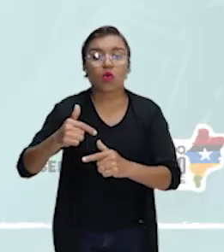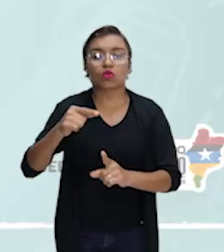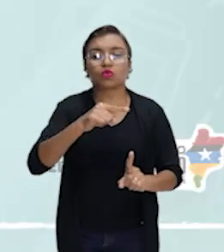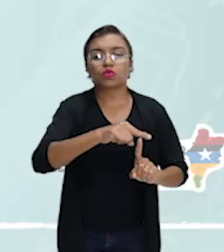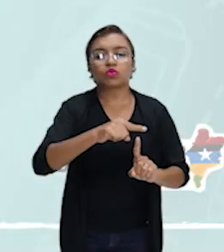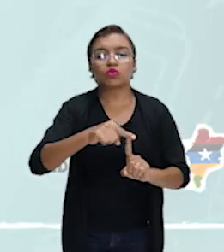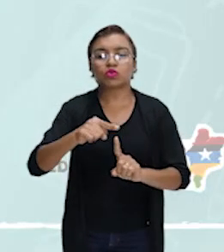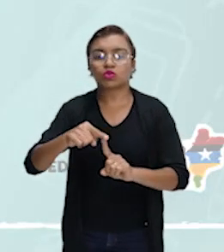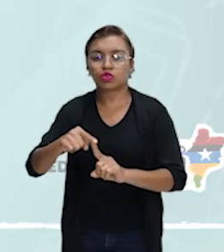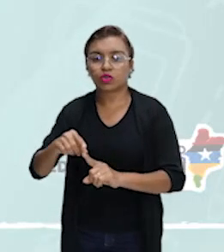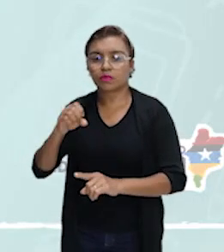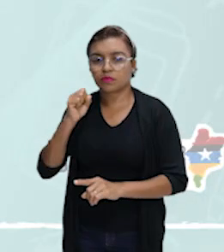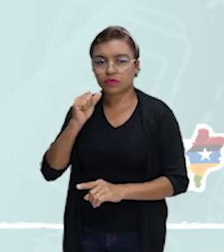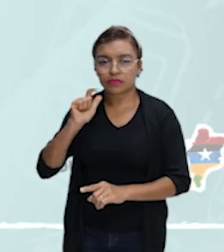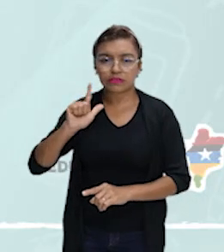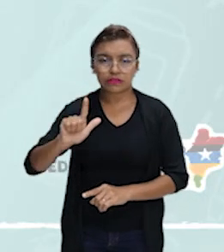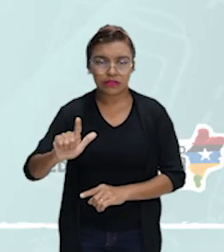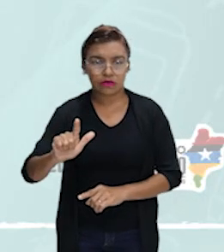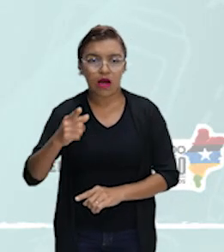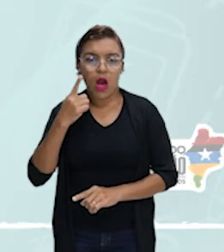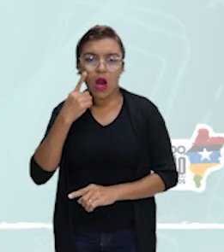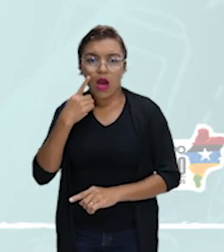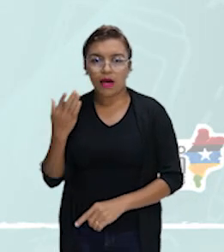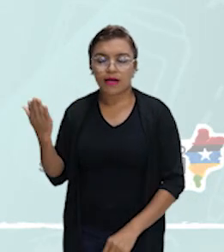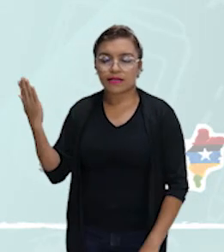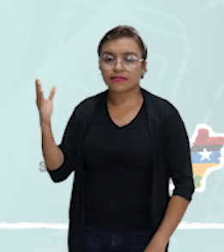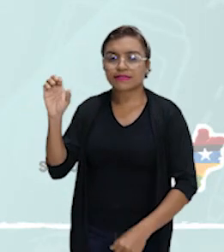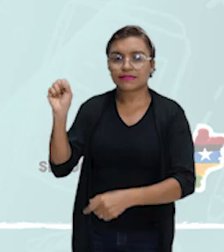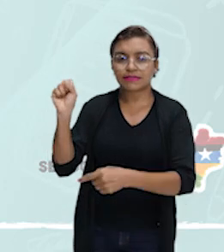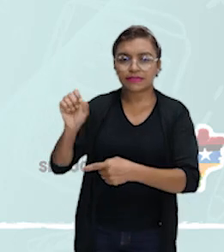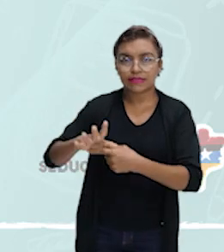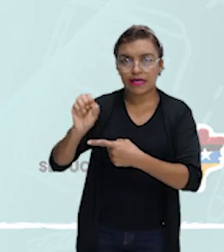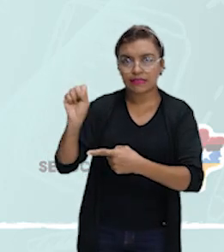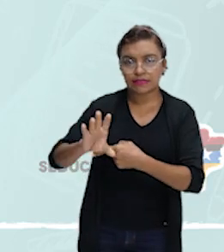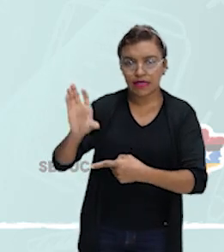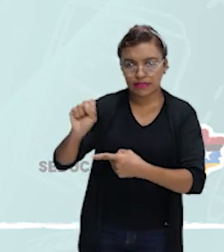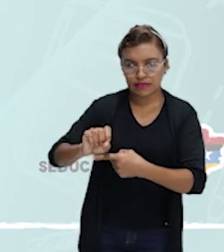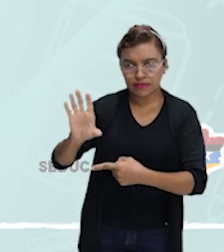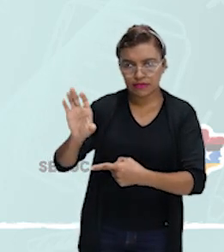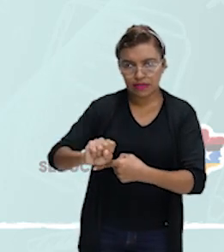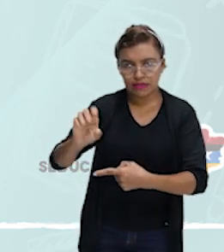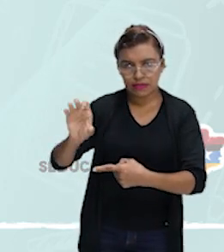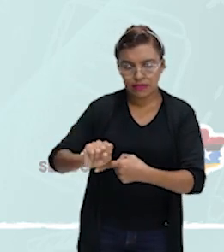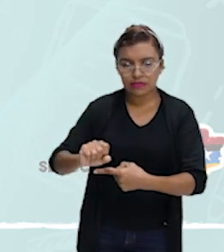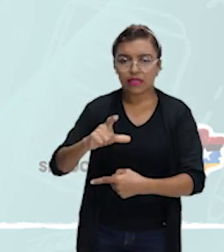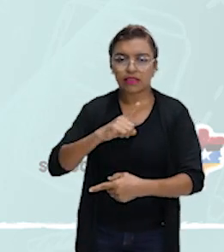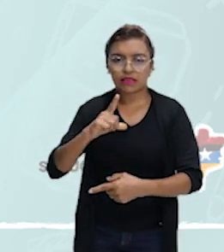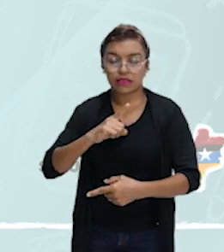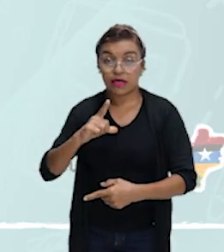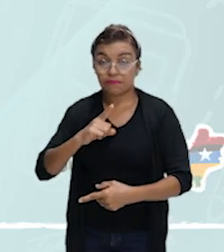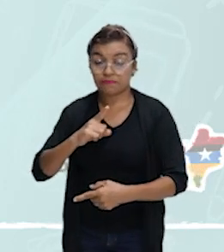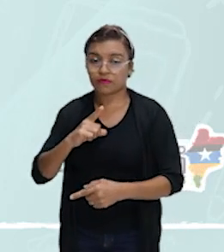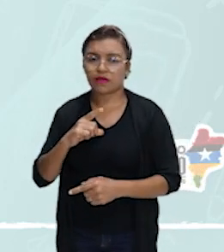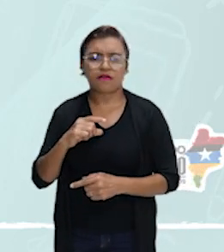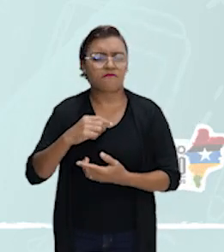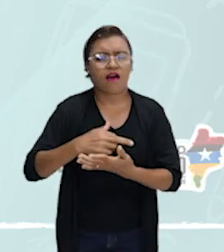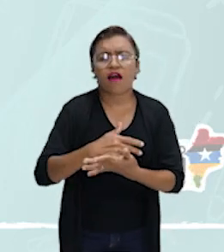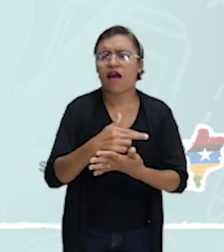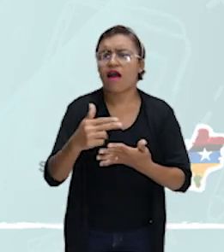de sódio. Muitos sais que têm aplicação para o nosso cotidiano, eles vão apresentar como